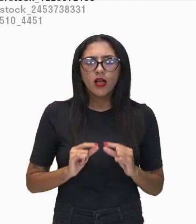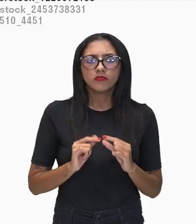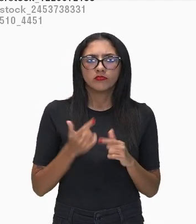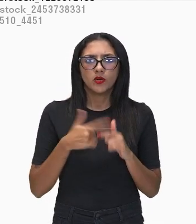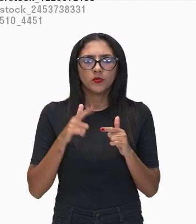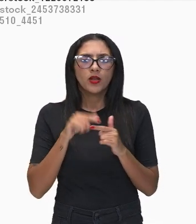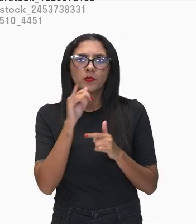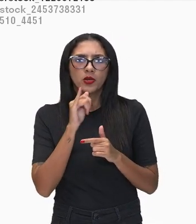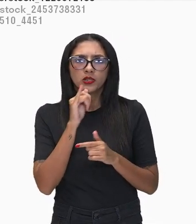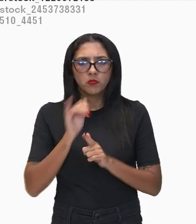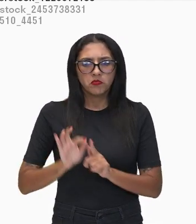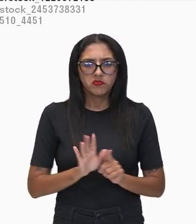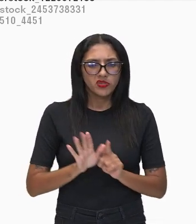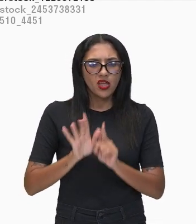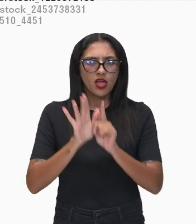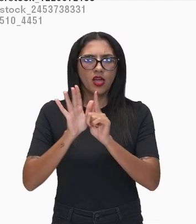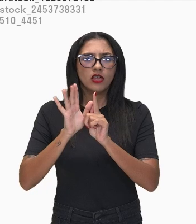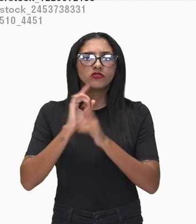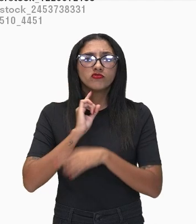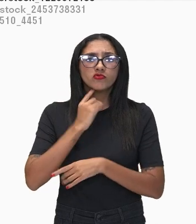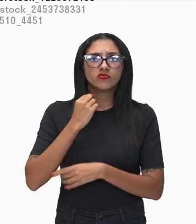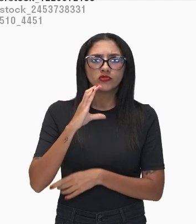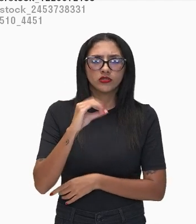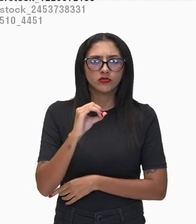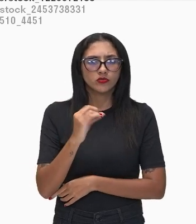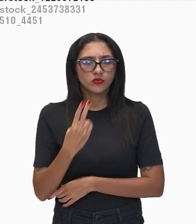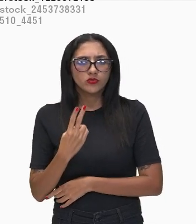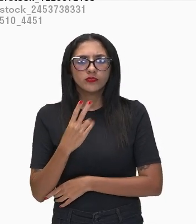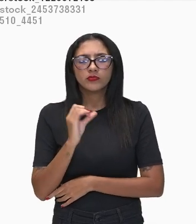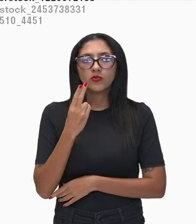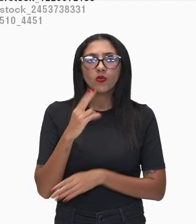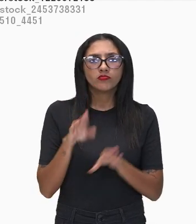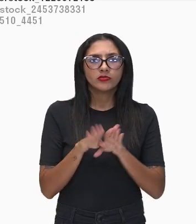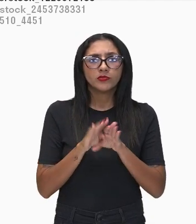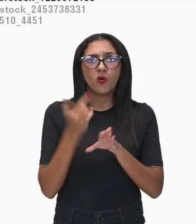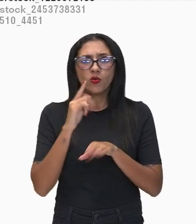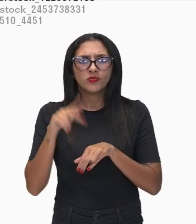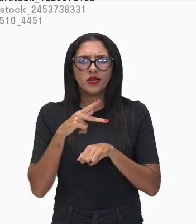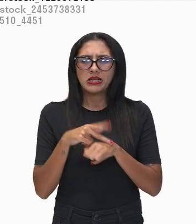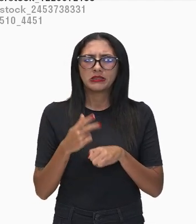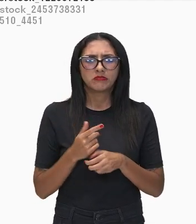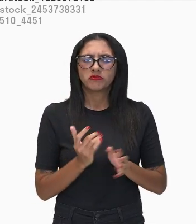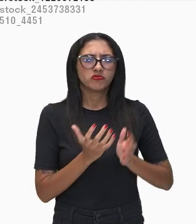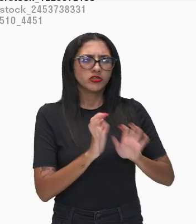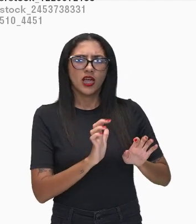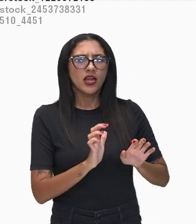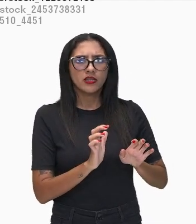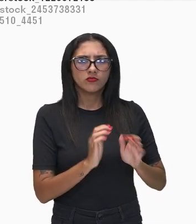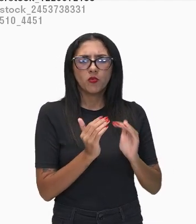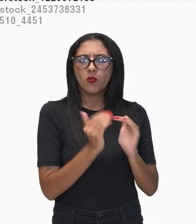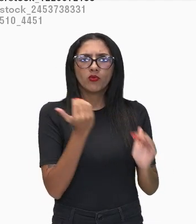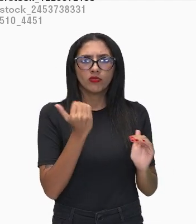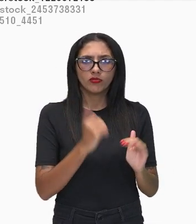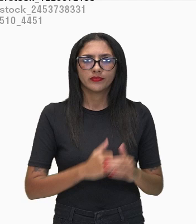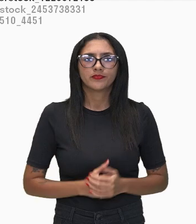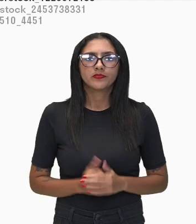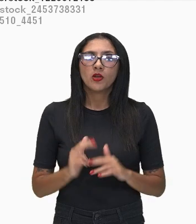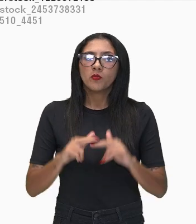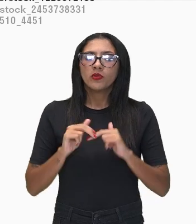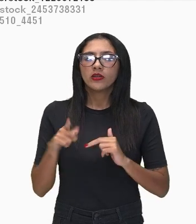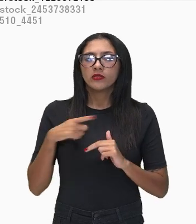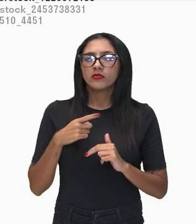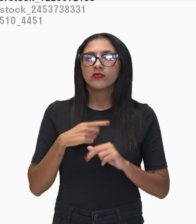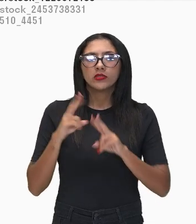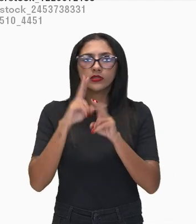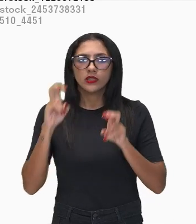gases do efeito estufa. Outros países já não vão ter esse interesse. Então, a geopolítica aí ela vem fazer essa análise.